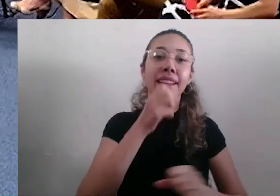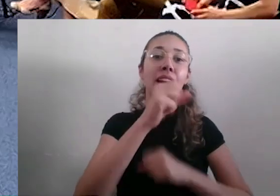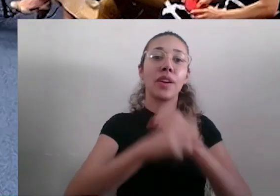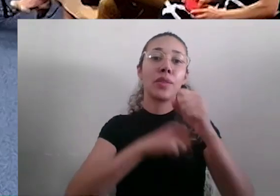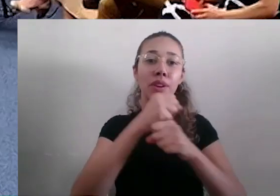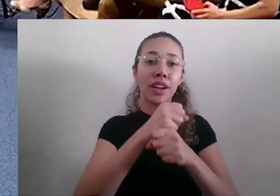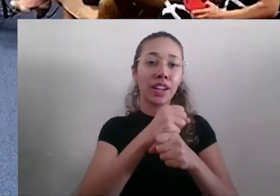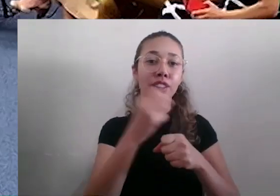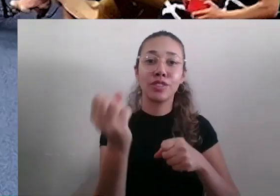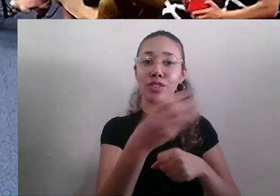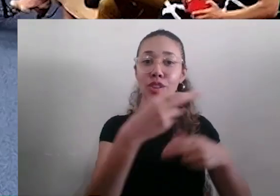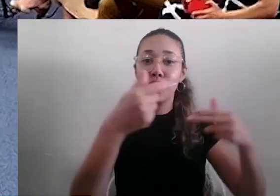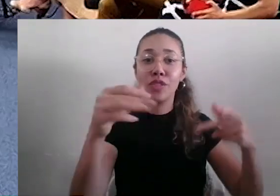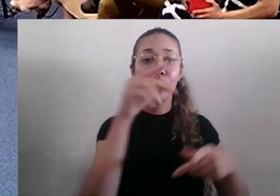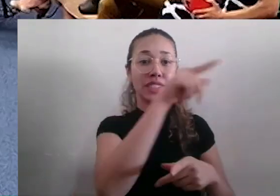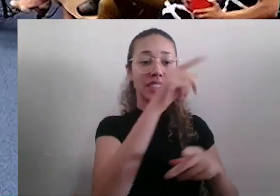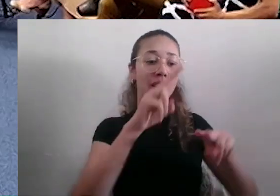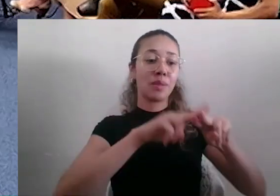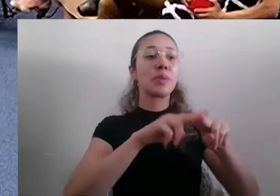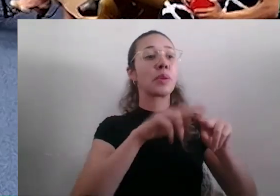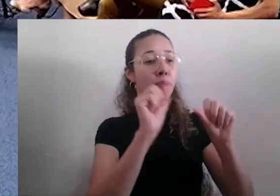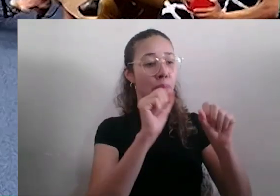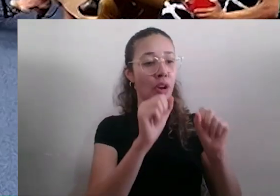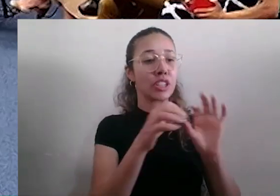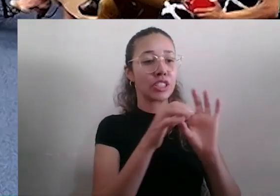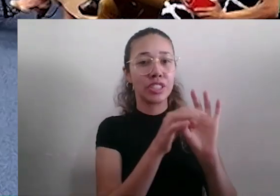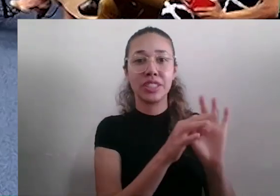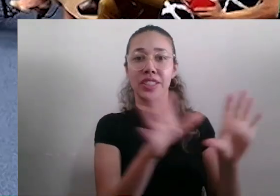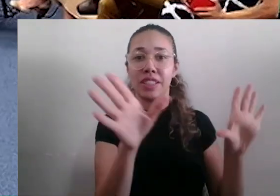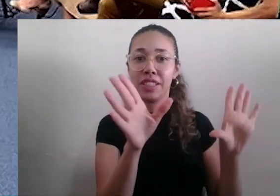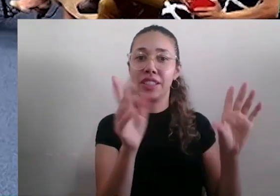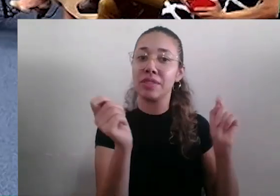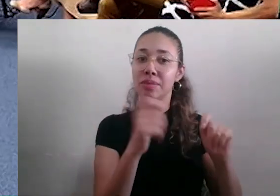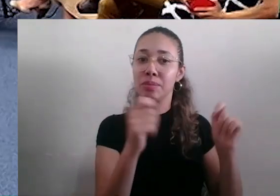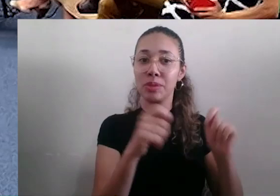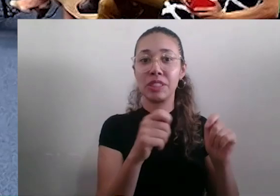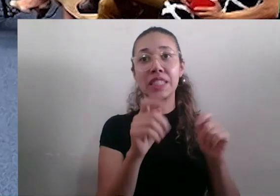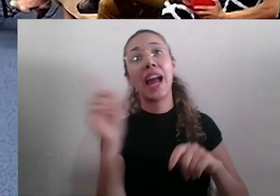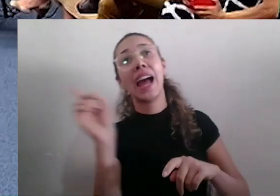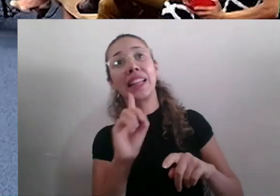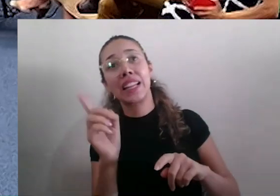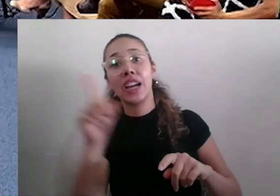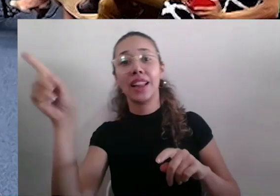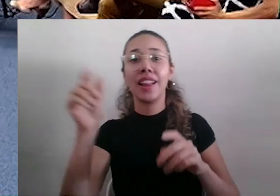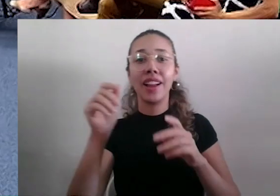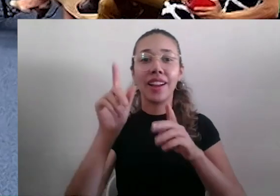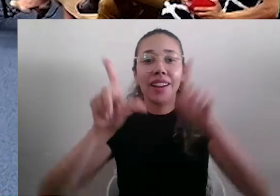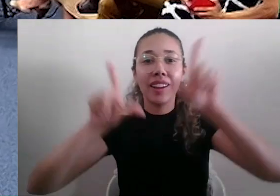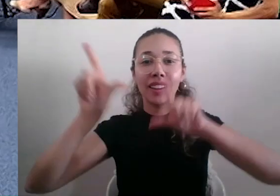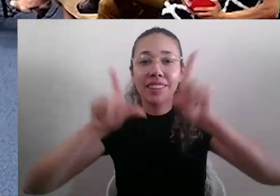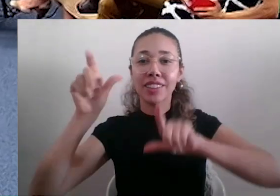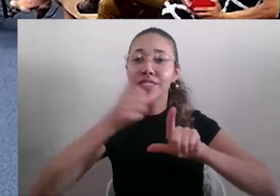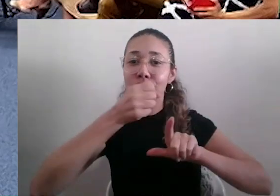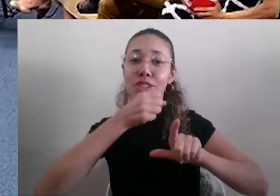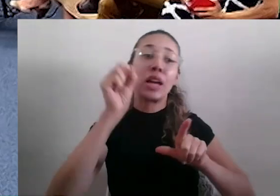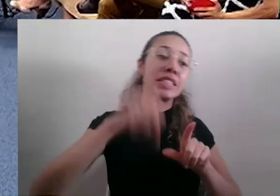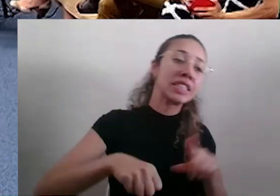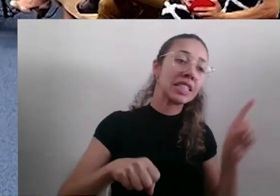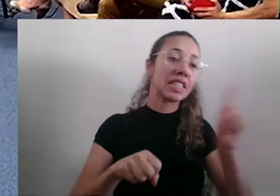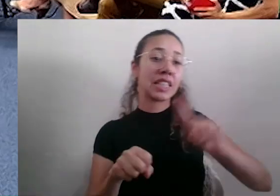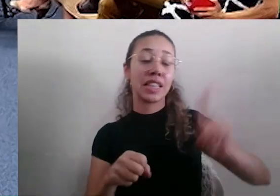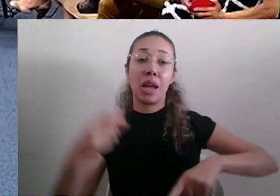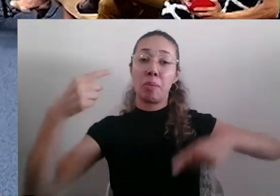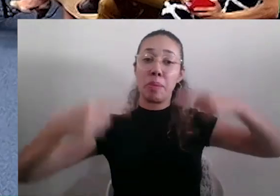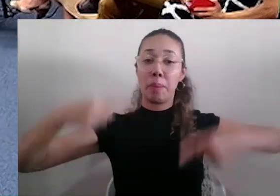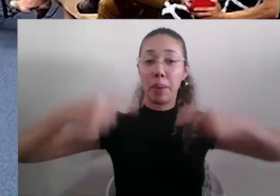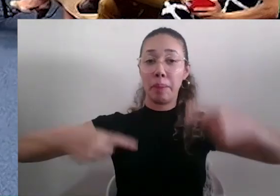vendo a imprensa tratar essa questão de vai ter saidinha não vai ter saidinha como se fosse um uma briga entre governo